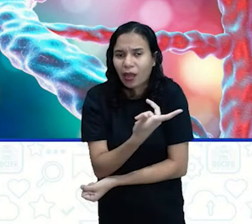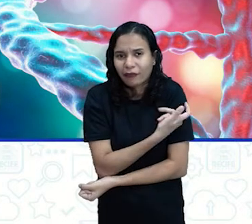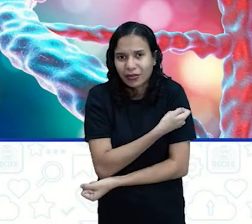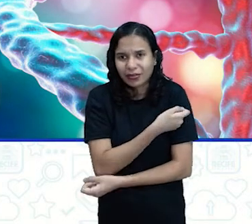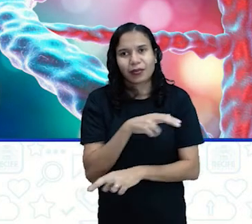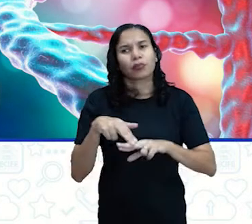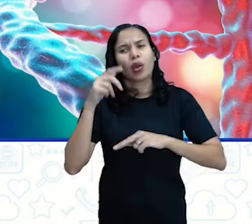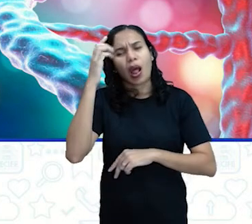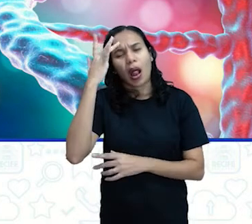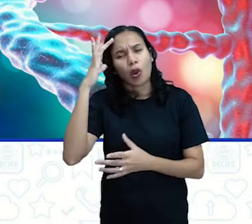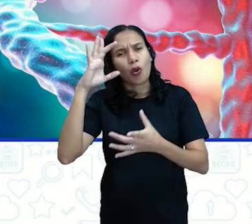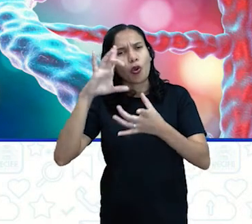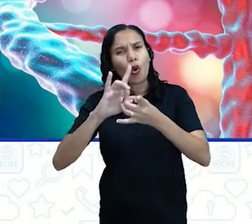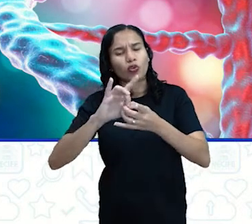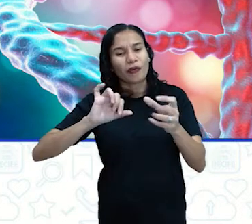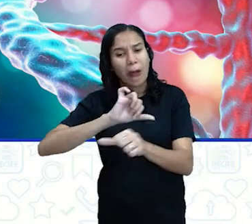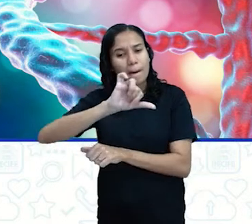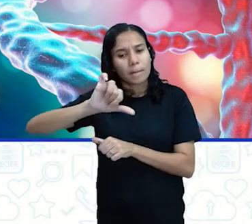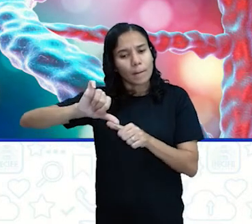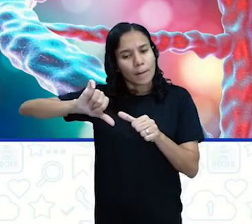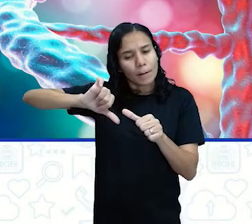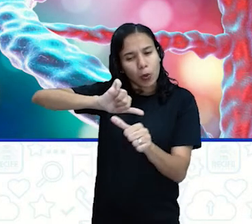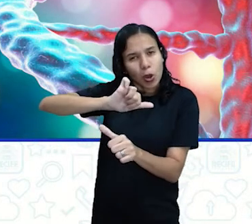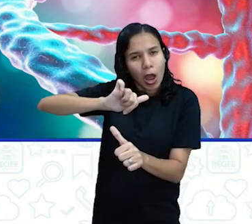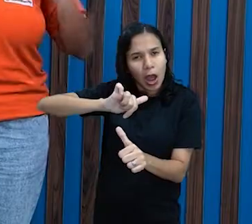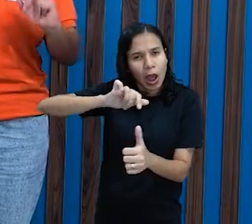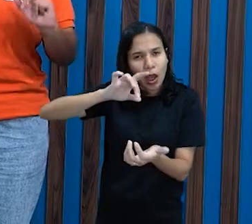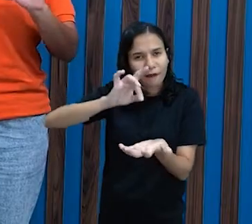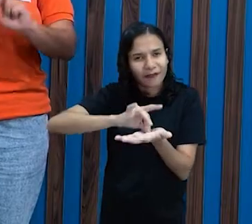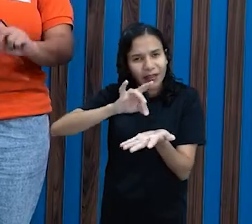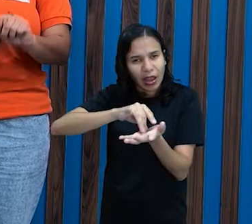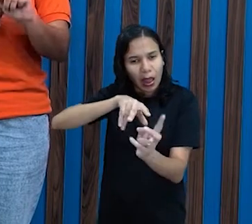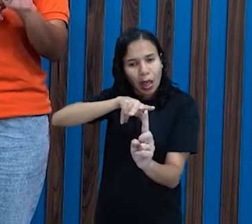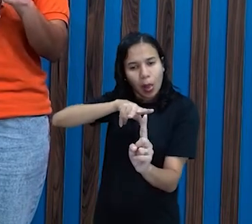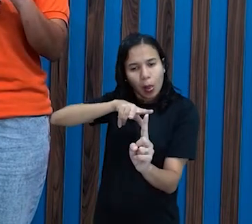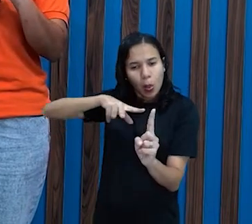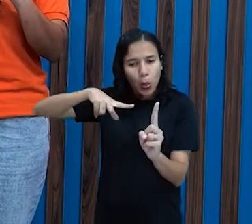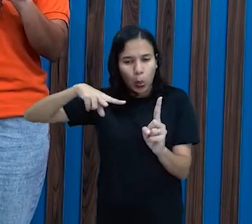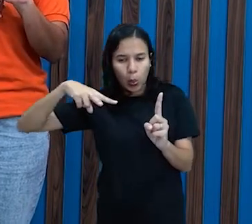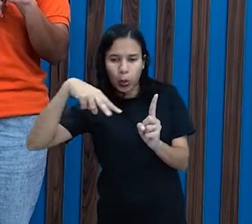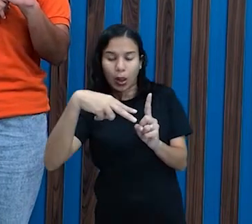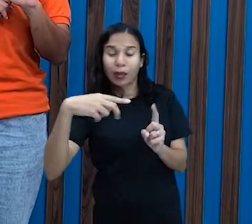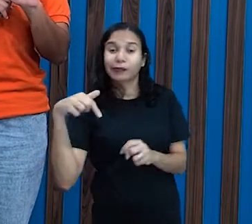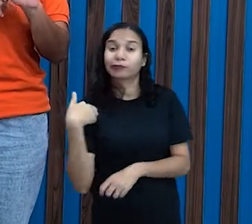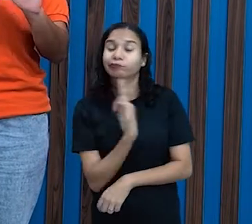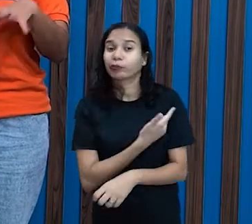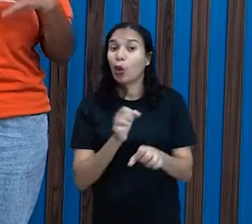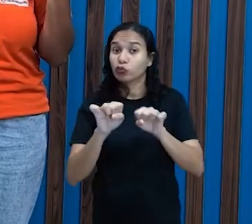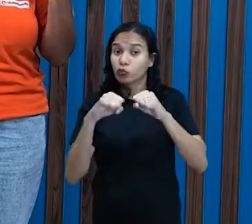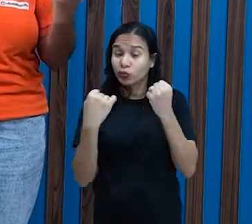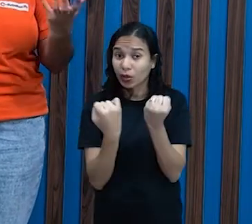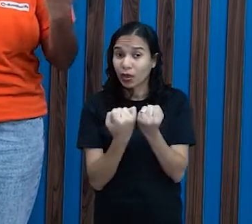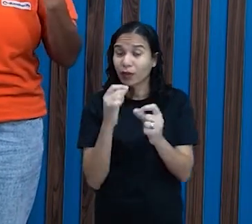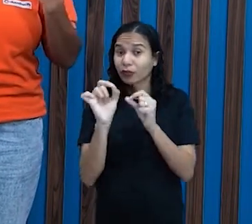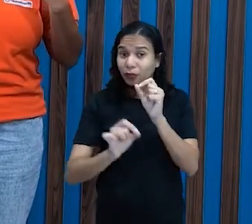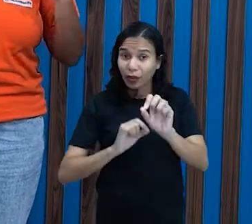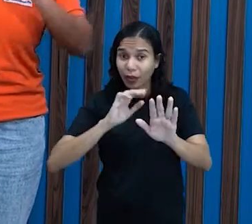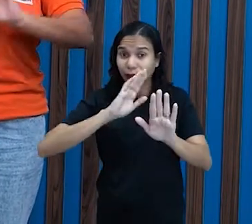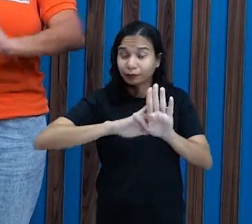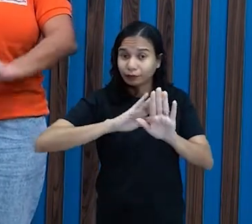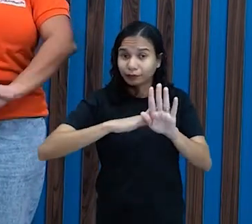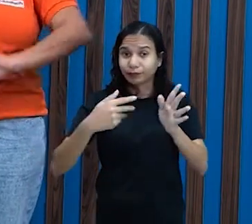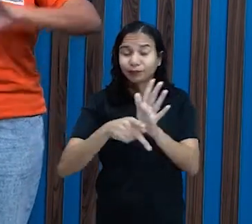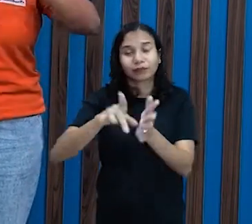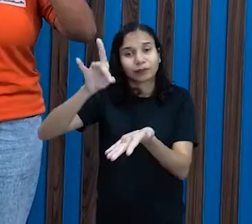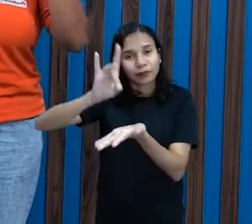os fatos, fazer parecer uma verdade. Lembre que estamos falando em uma sociedade de tempos de pós-verdade. Então, ela